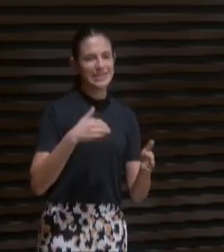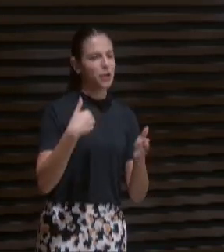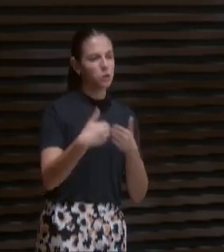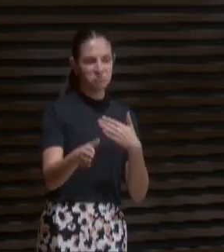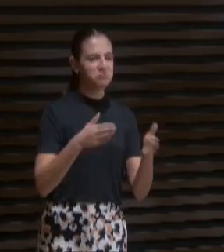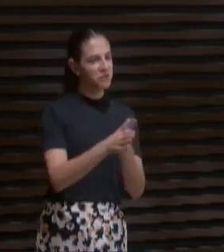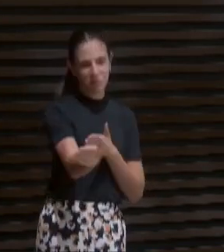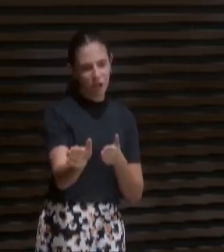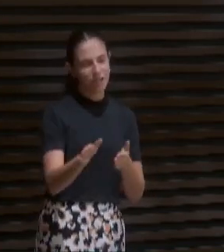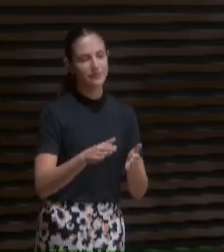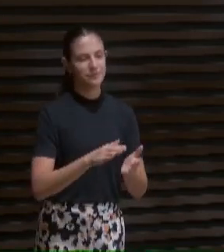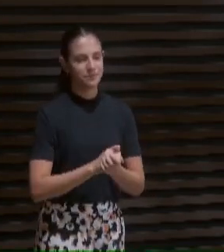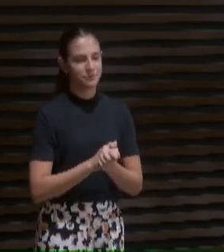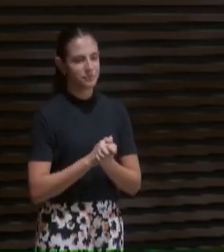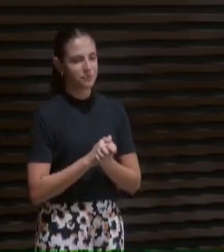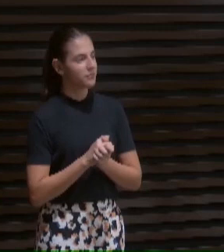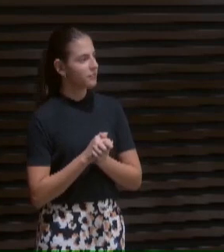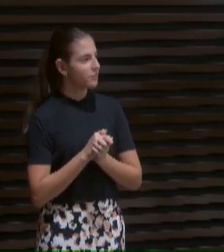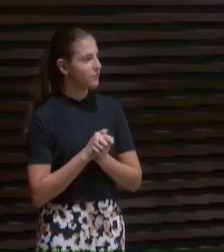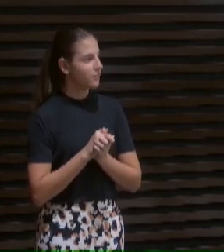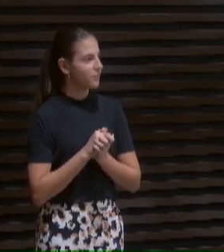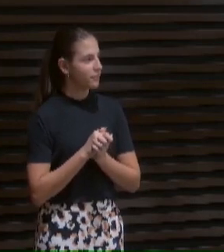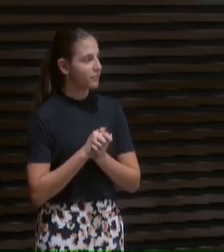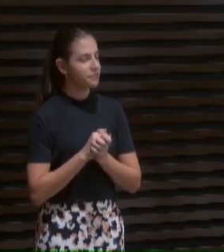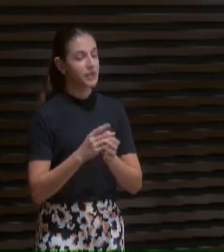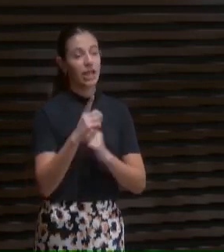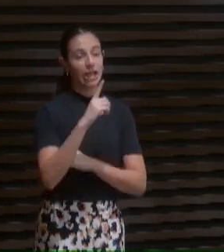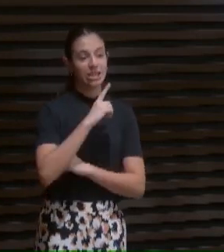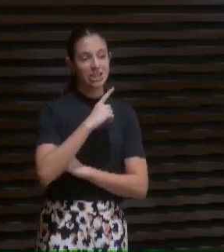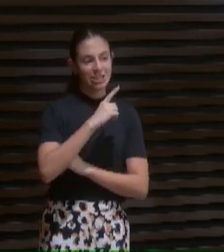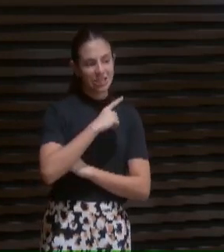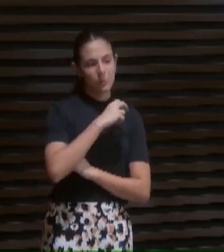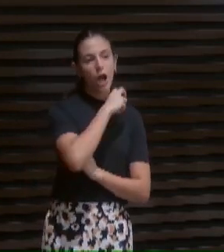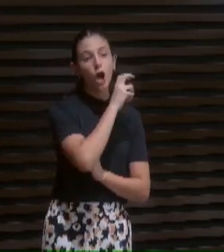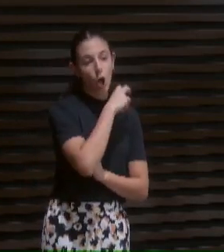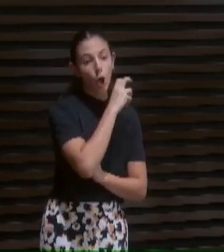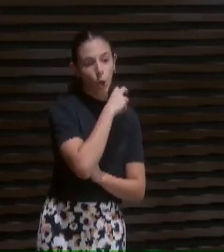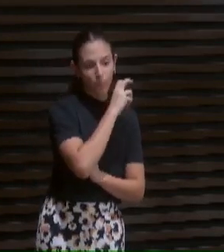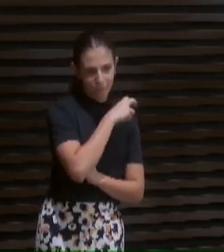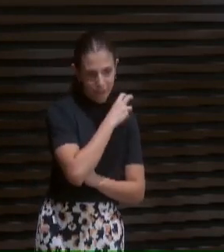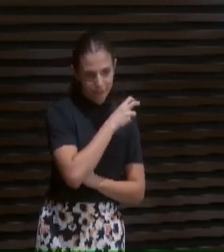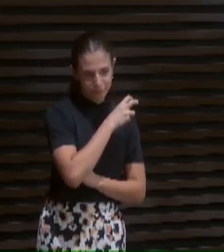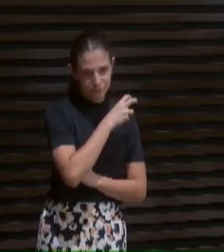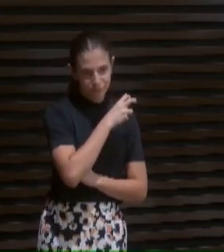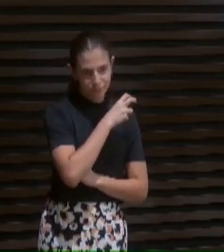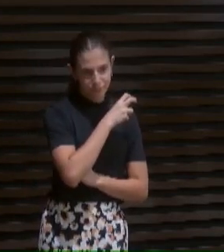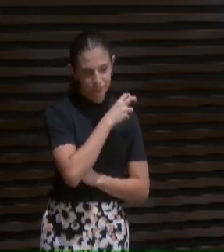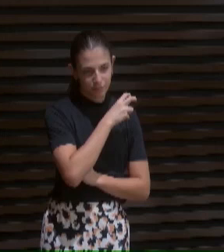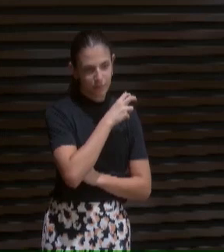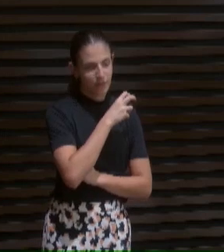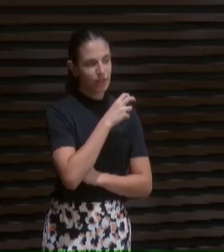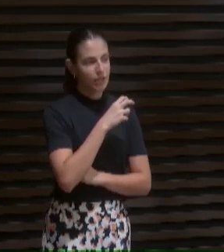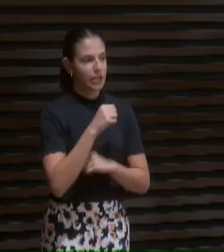animalzinho? Ele levantou a cabeça assim, tinha uma jiboia, ela estava